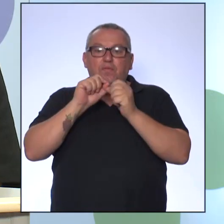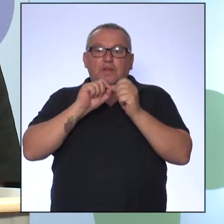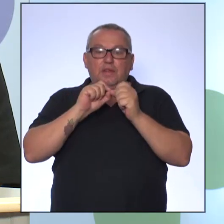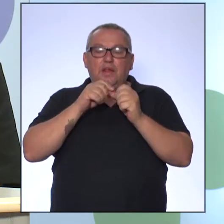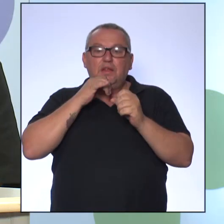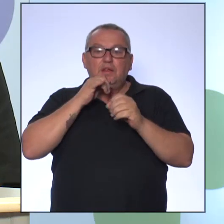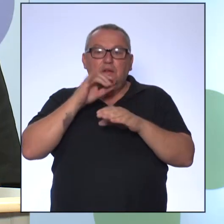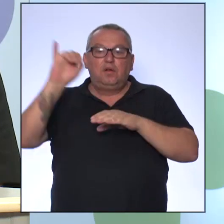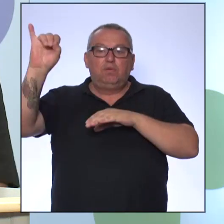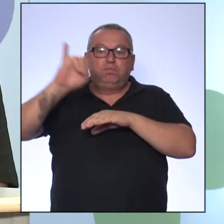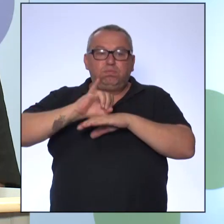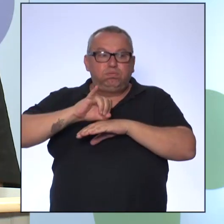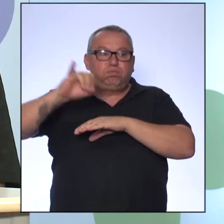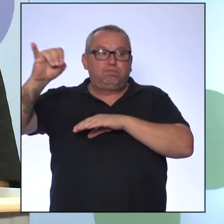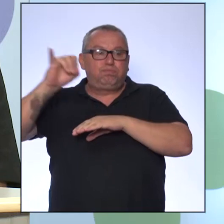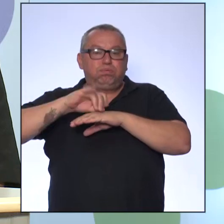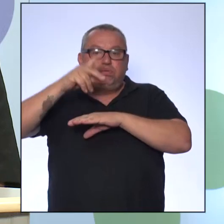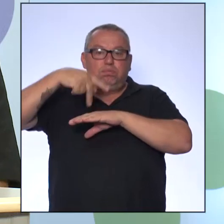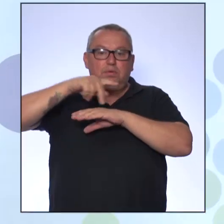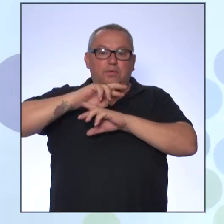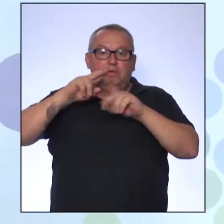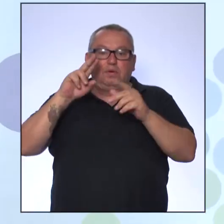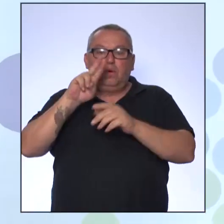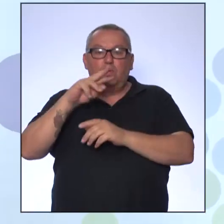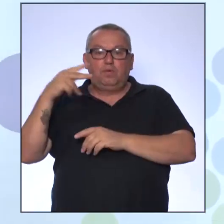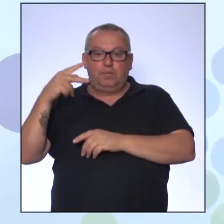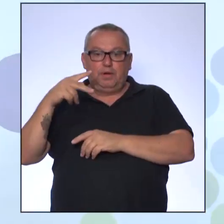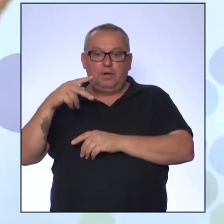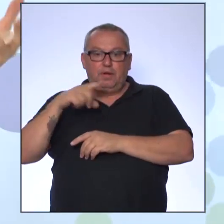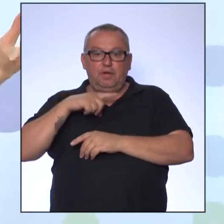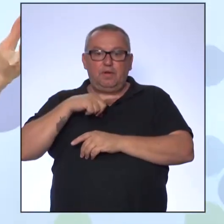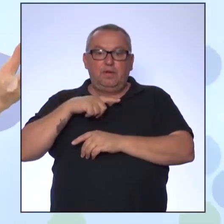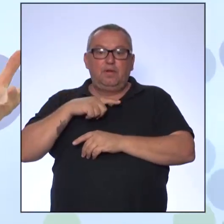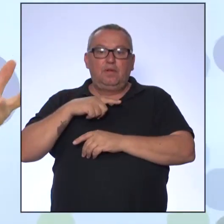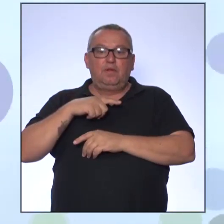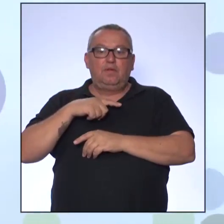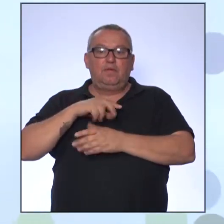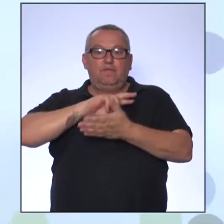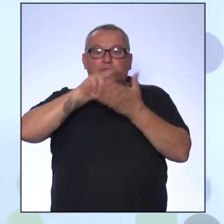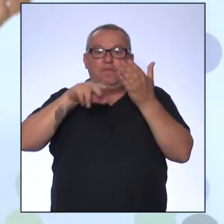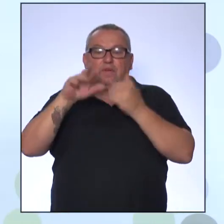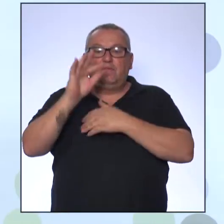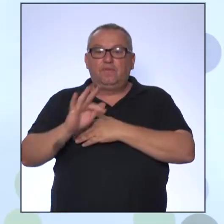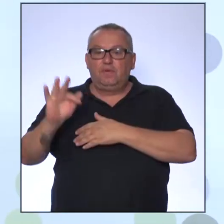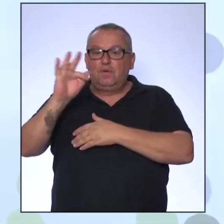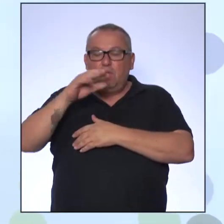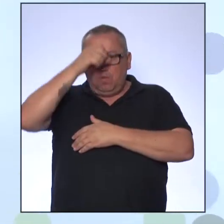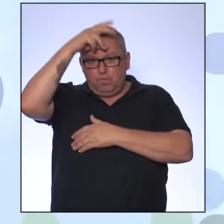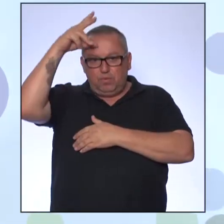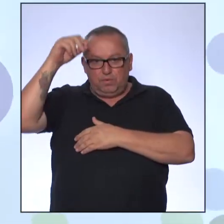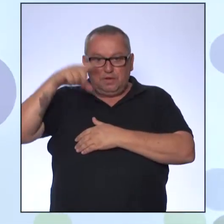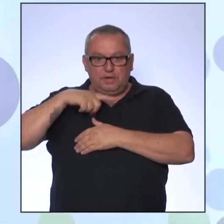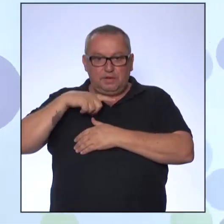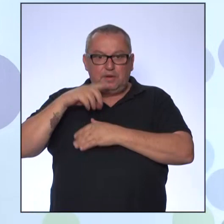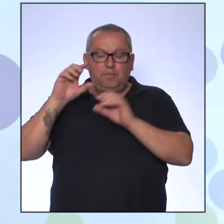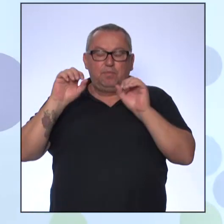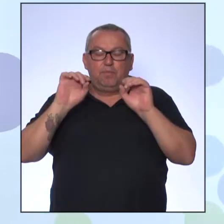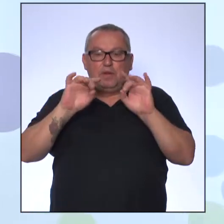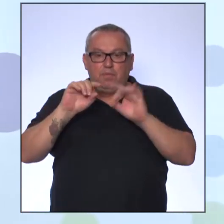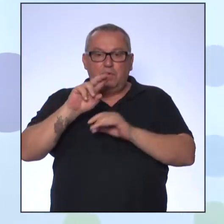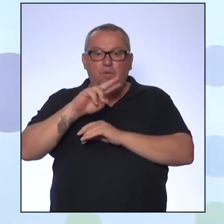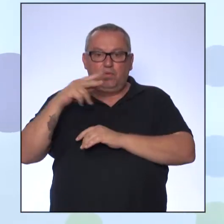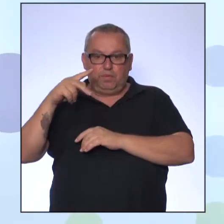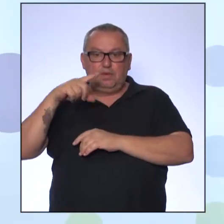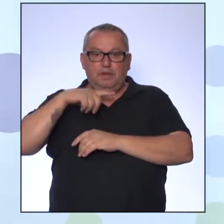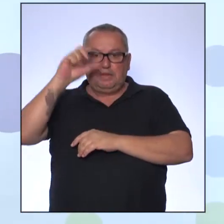intercâmbio estudando na USP? Muito bem. Fazendo várias universidades, públicas ou privadas, mas especialmente as universidades